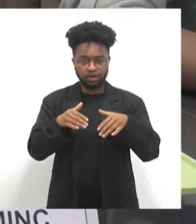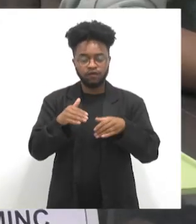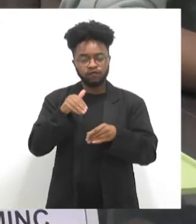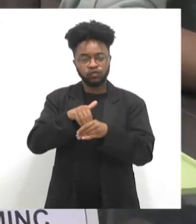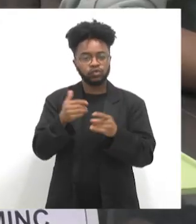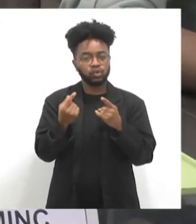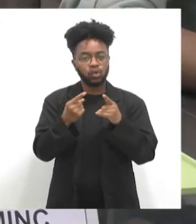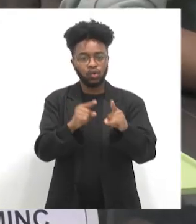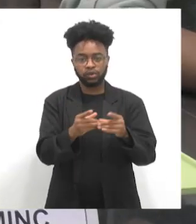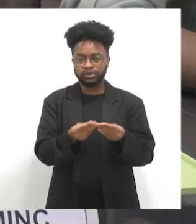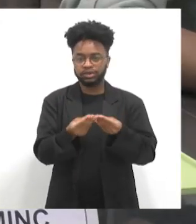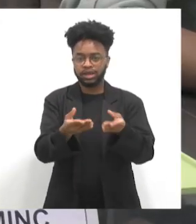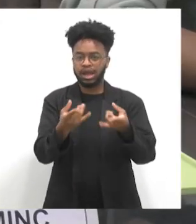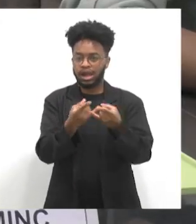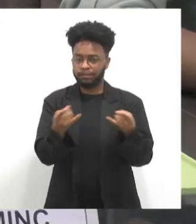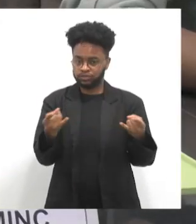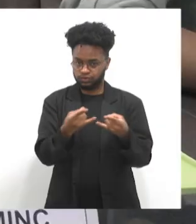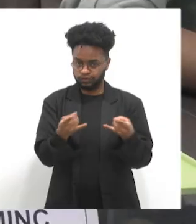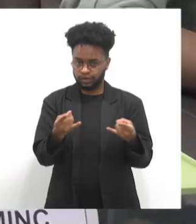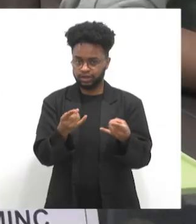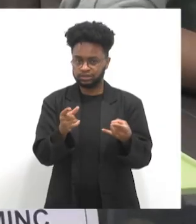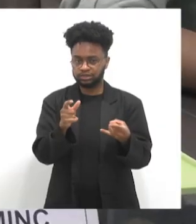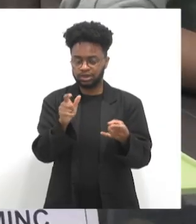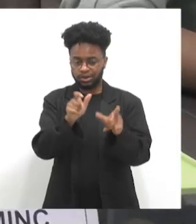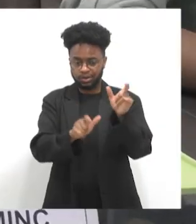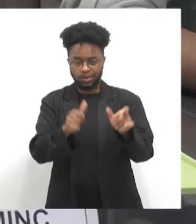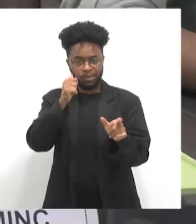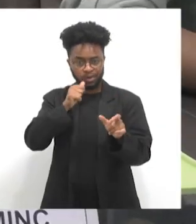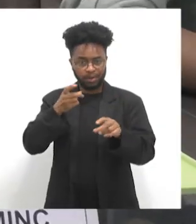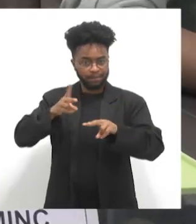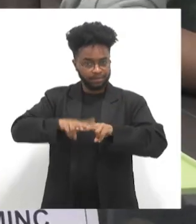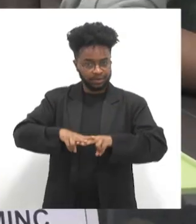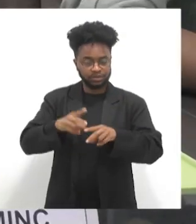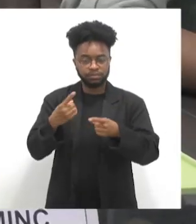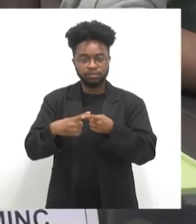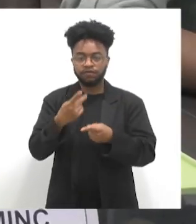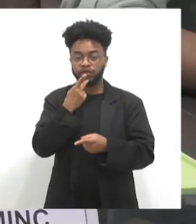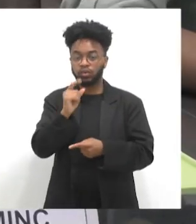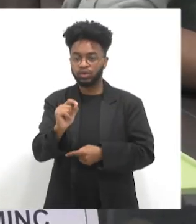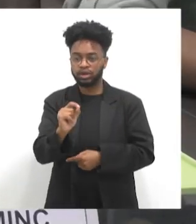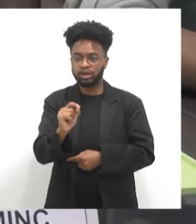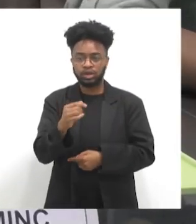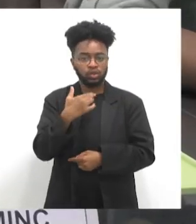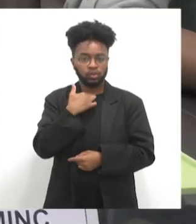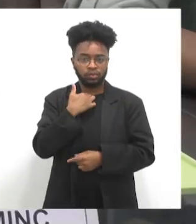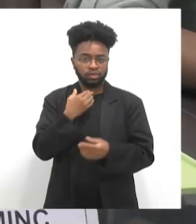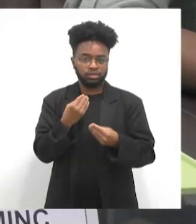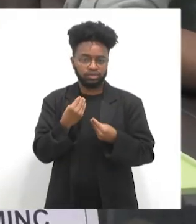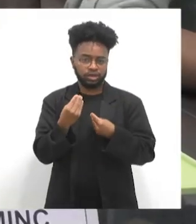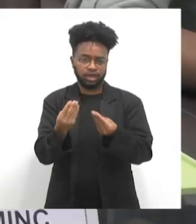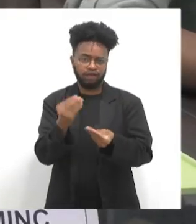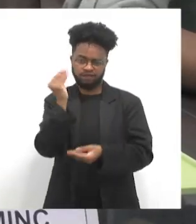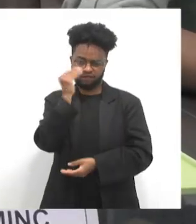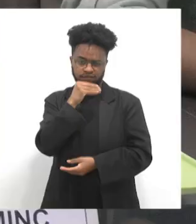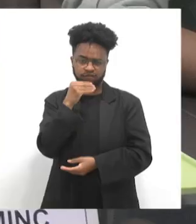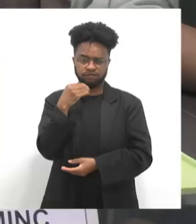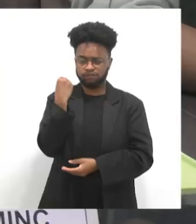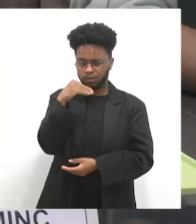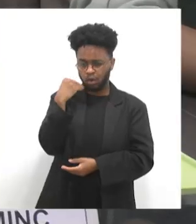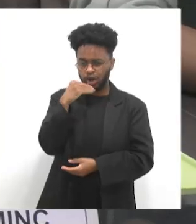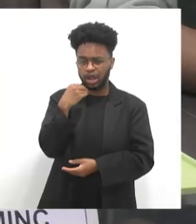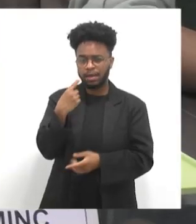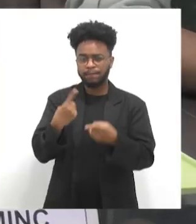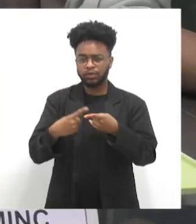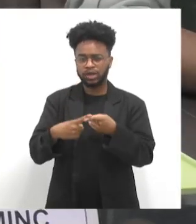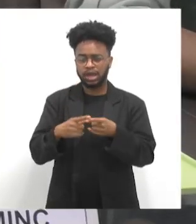fornecimento de absorventes íntimos para as presas, dizendo que não se podia dar mole para o pessoal para não reincidir